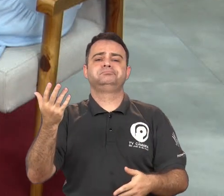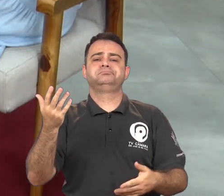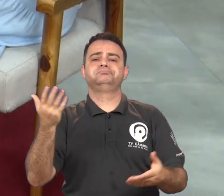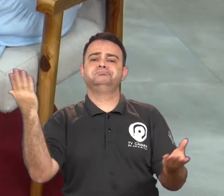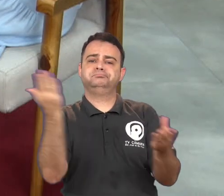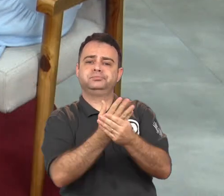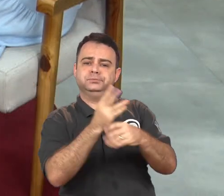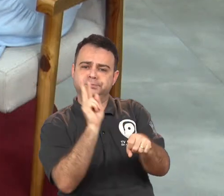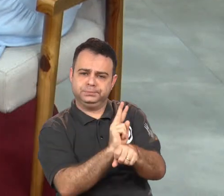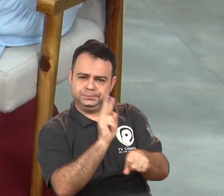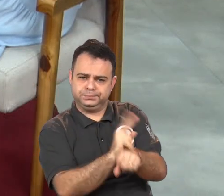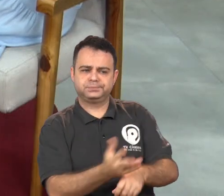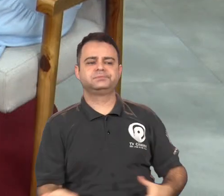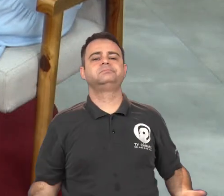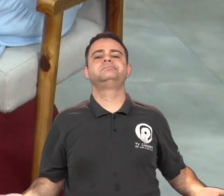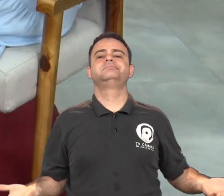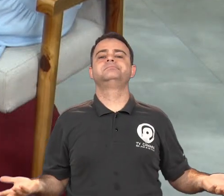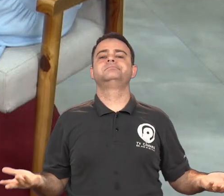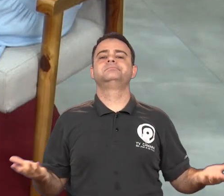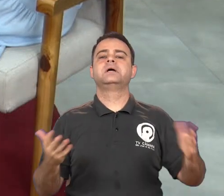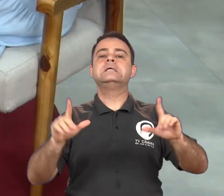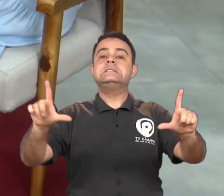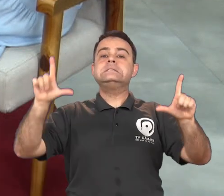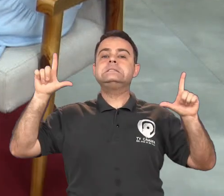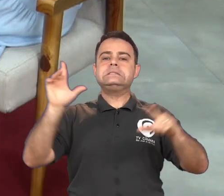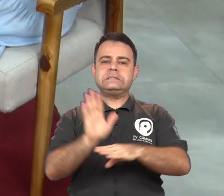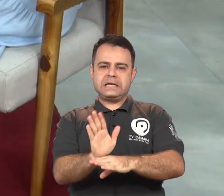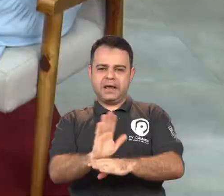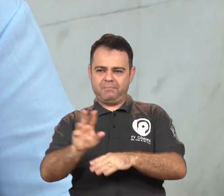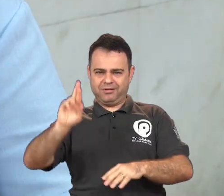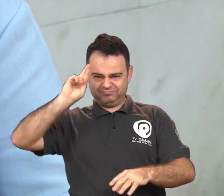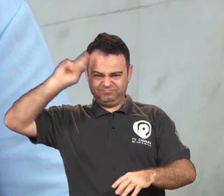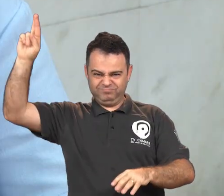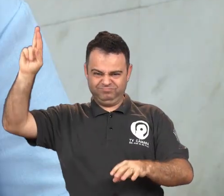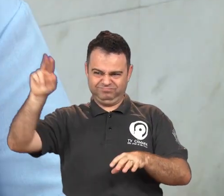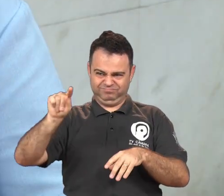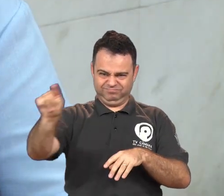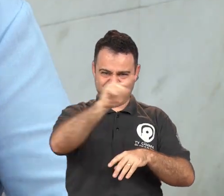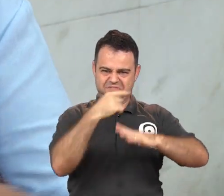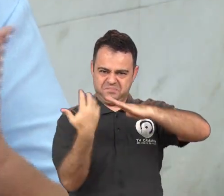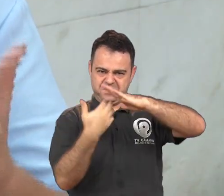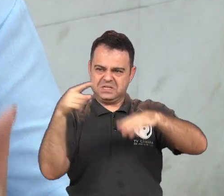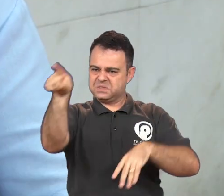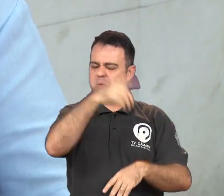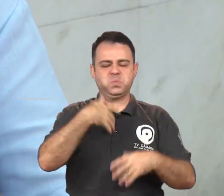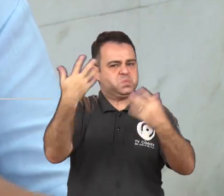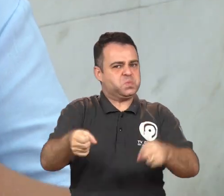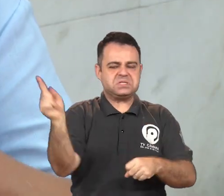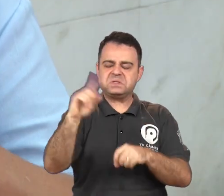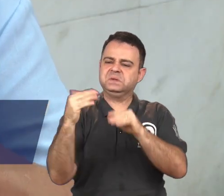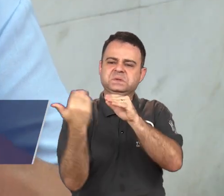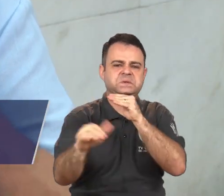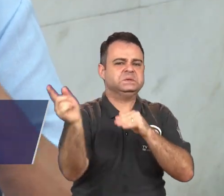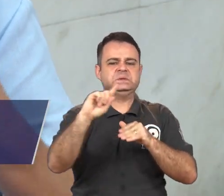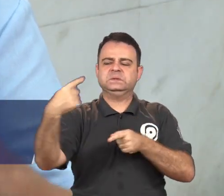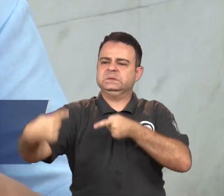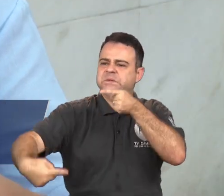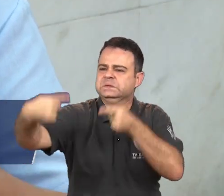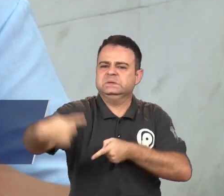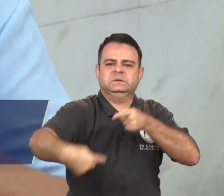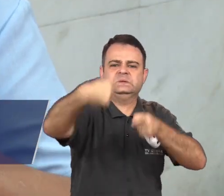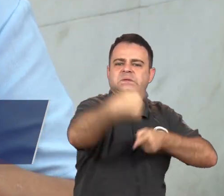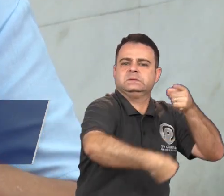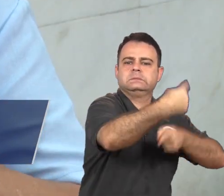de cinema, do setor, entraram também na justiça, nós debatemos bastante, fomos para a